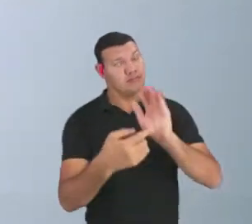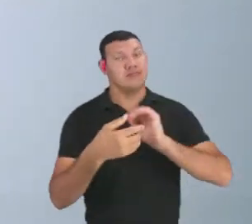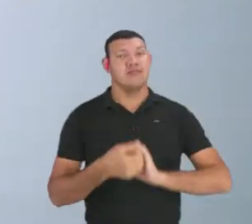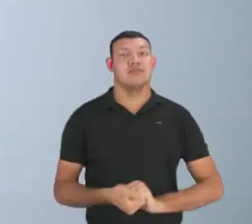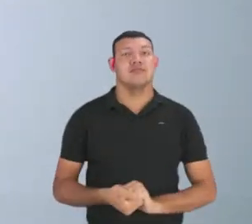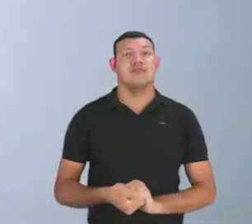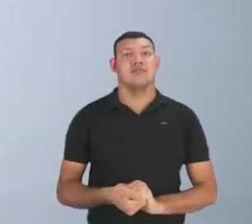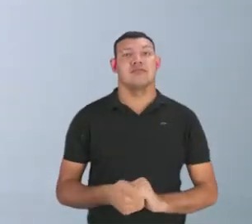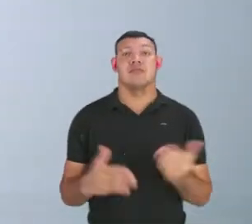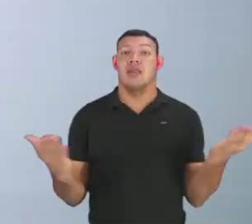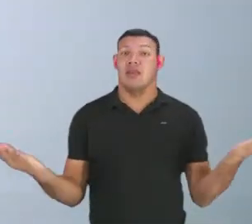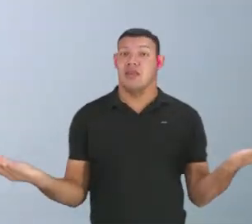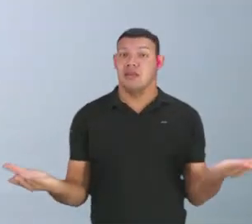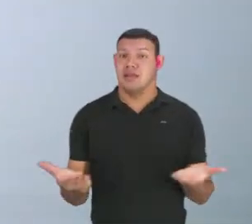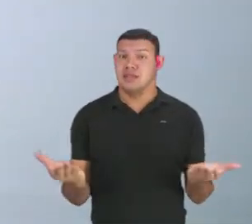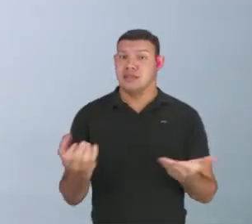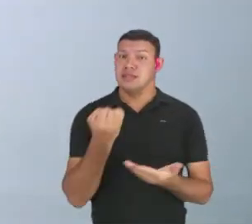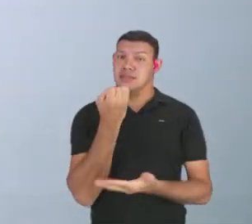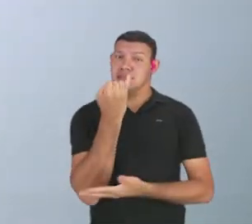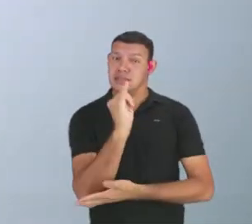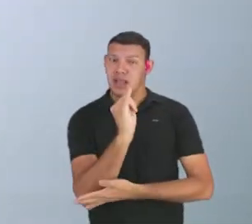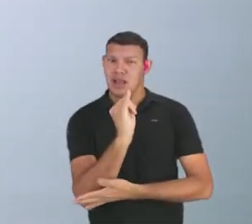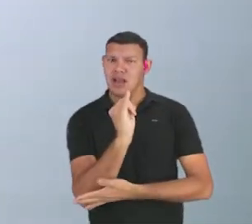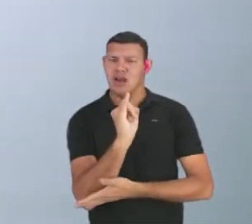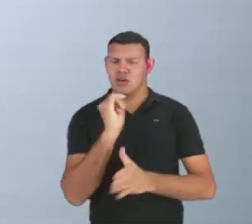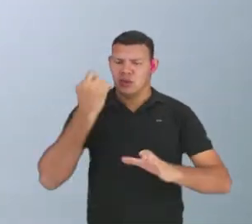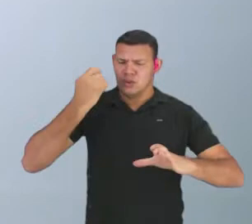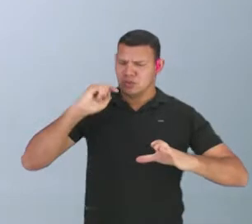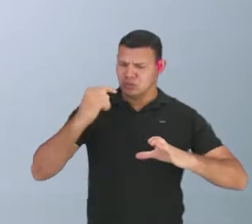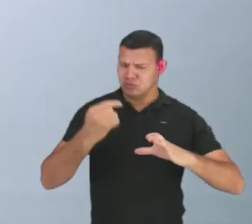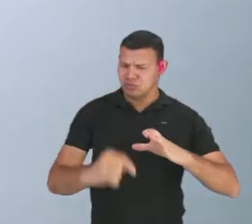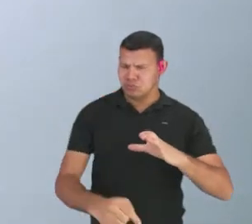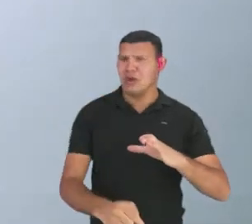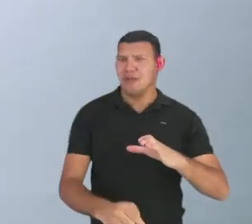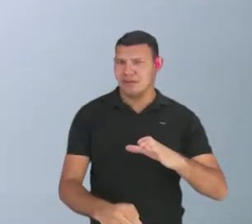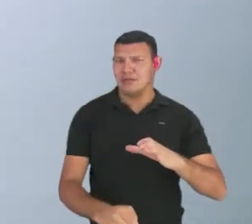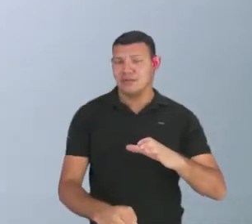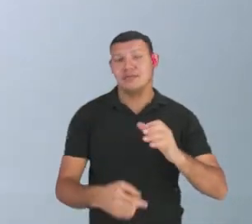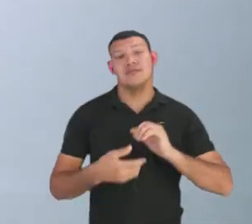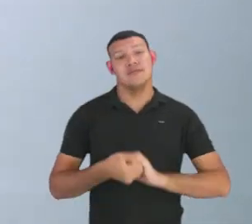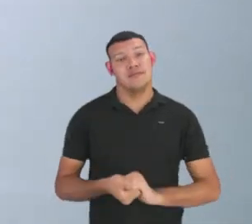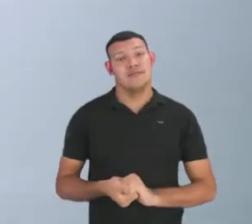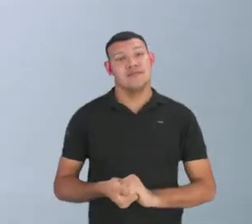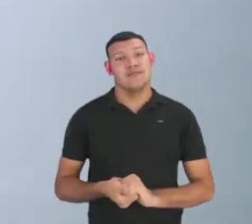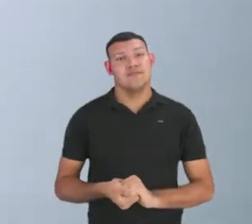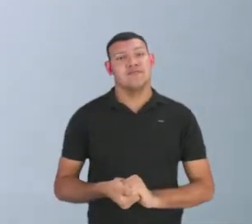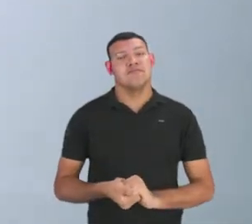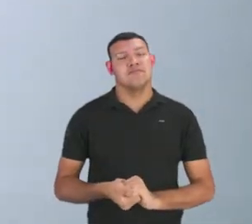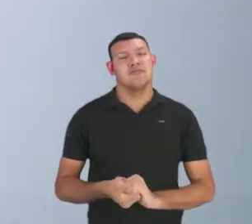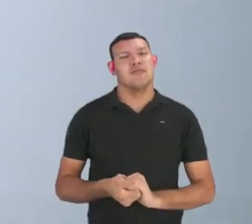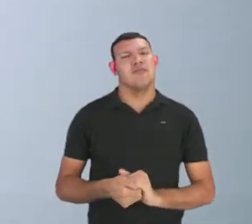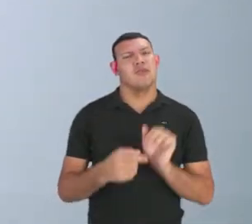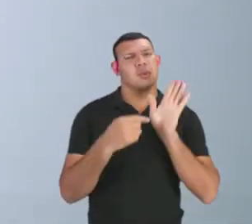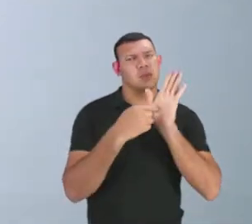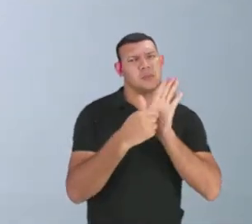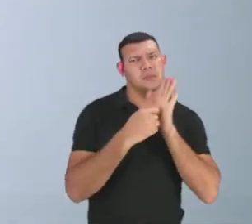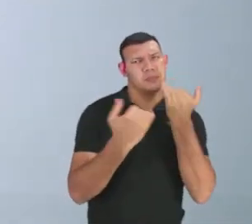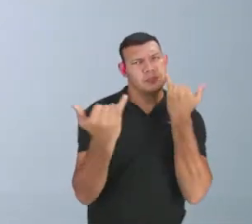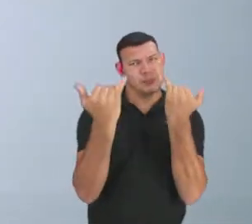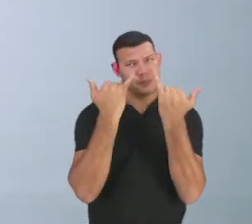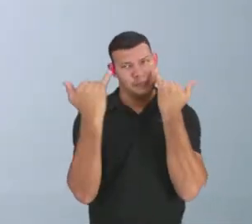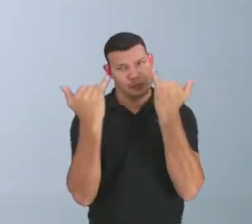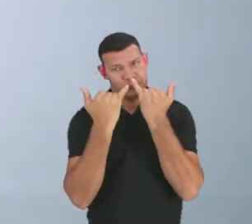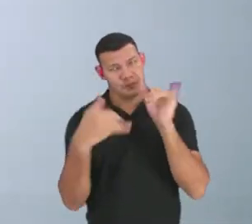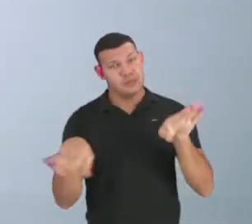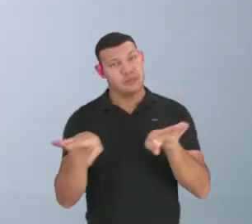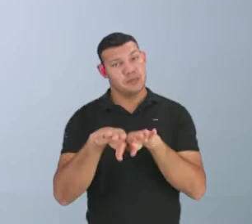certo? Agora, quando você vai além da exposição, trazendo as informações e argumentando